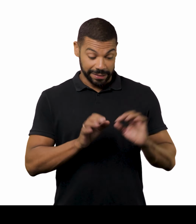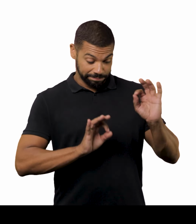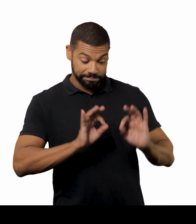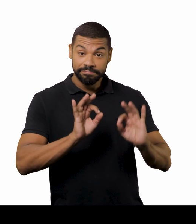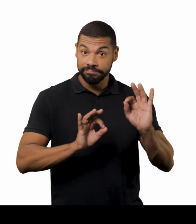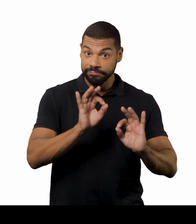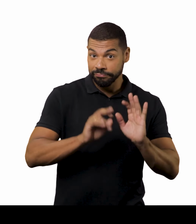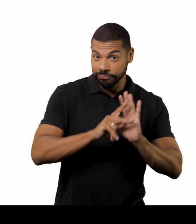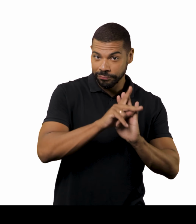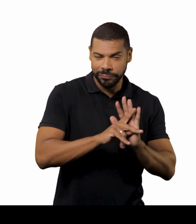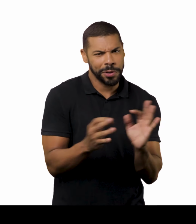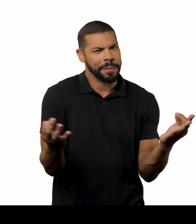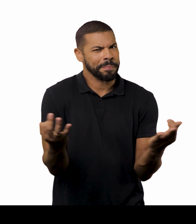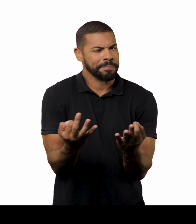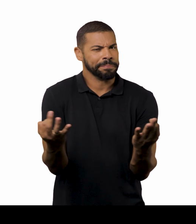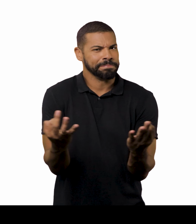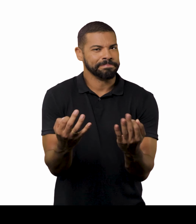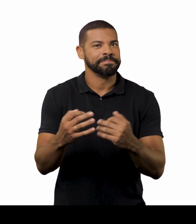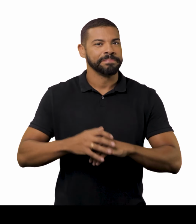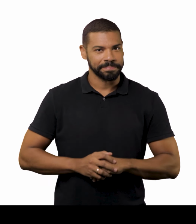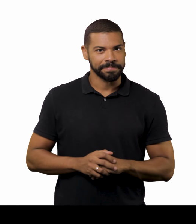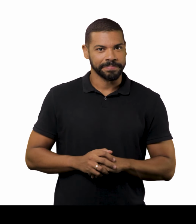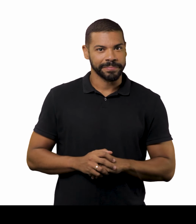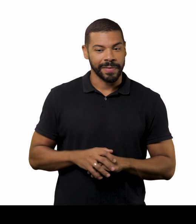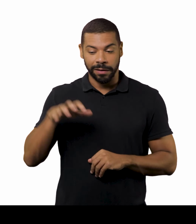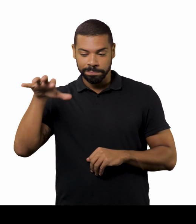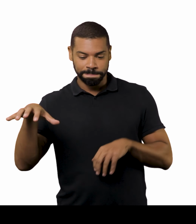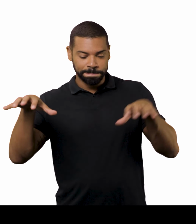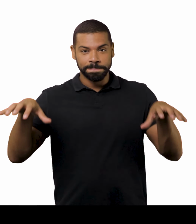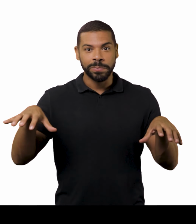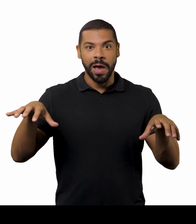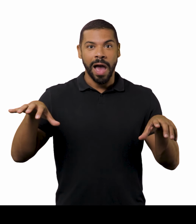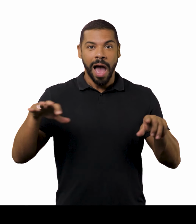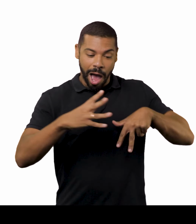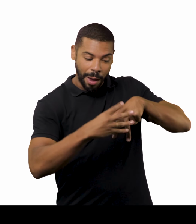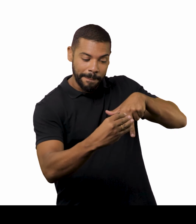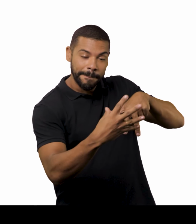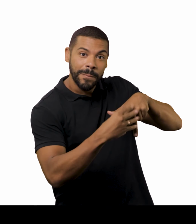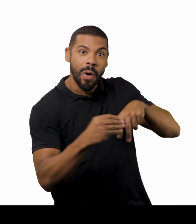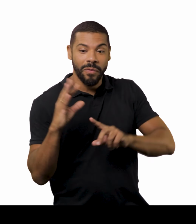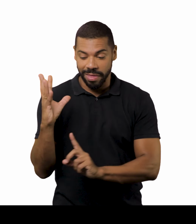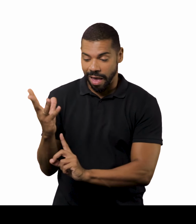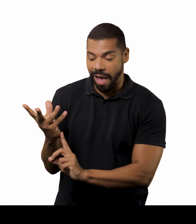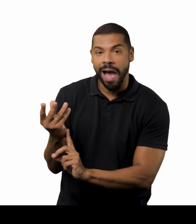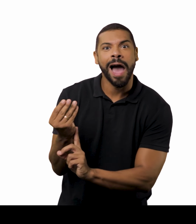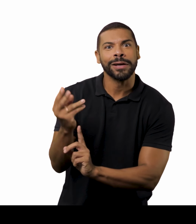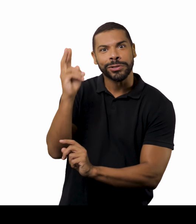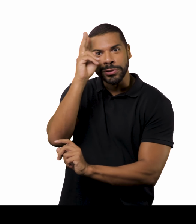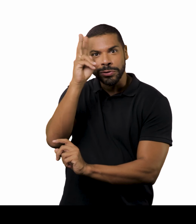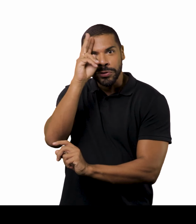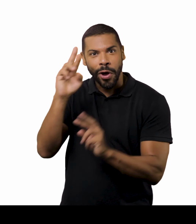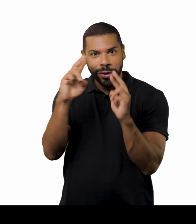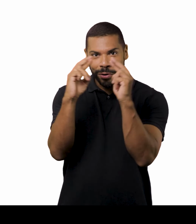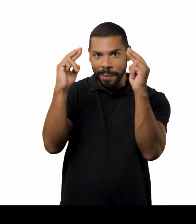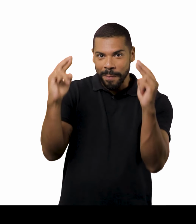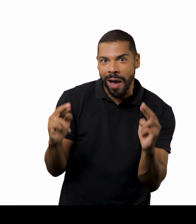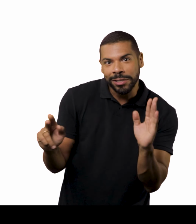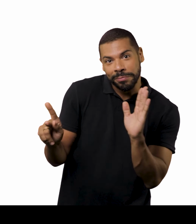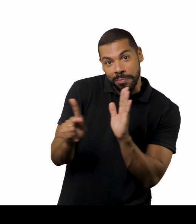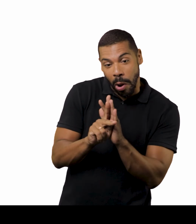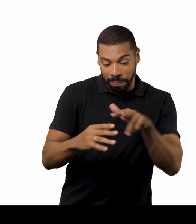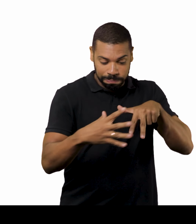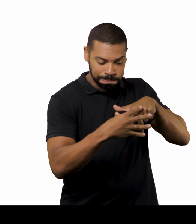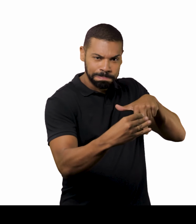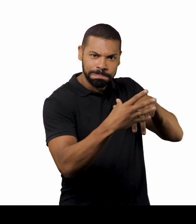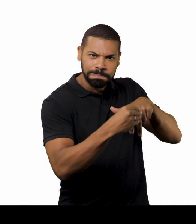E esse projeto é perfeito, né? Porque junta moda, junta arte, junta história do MASP, junta história